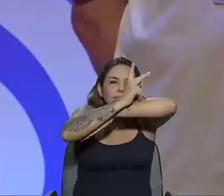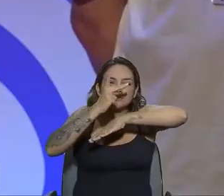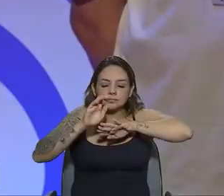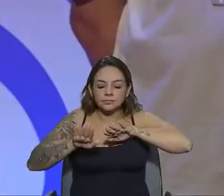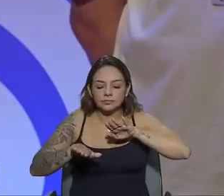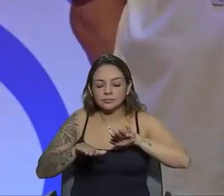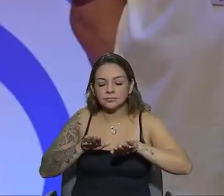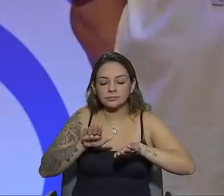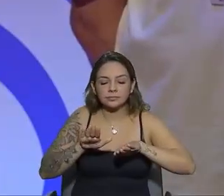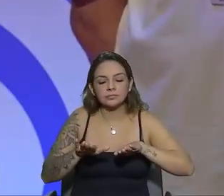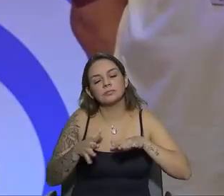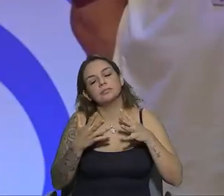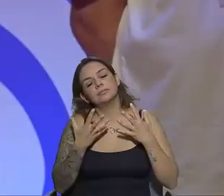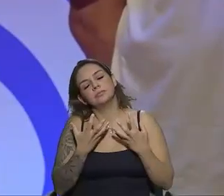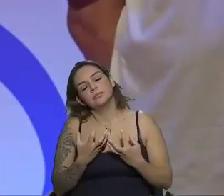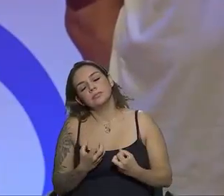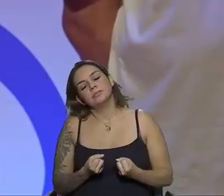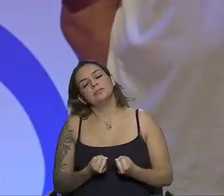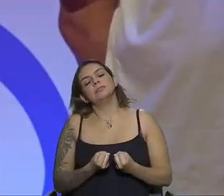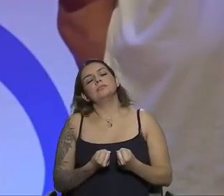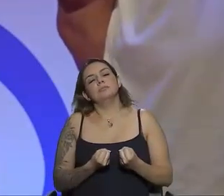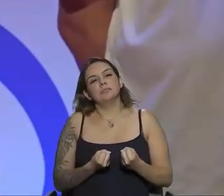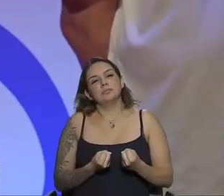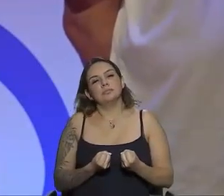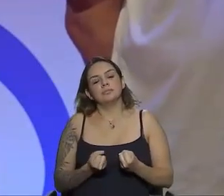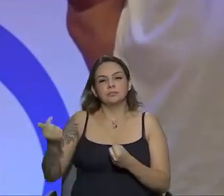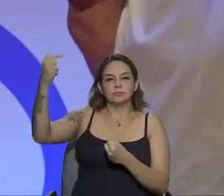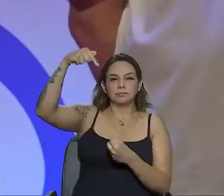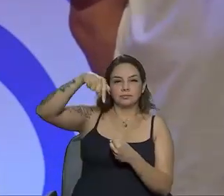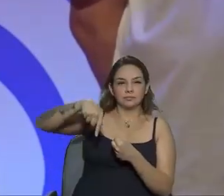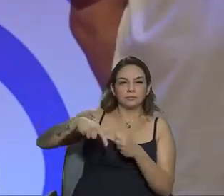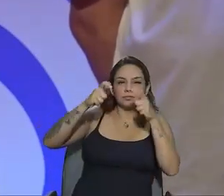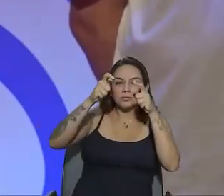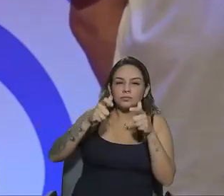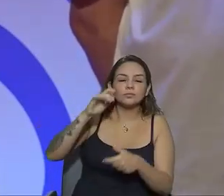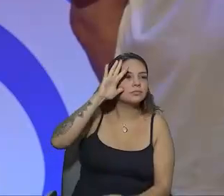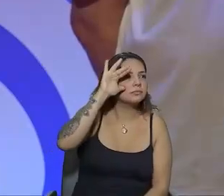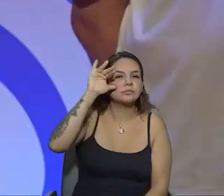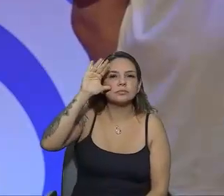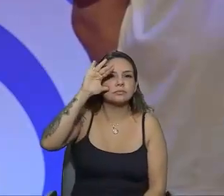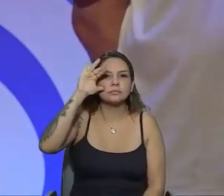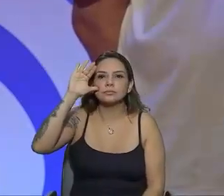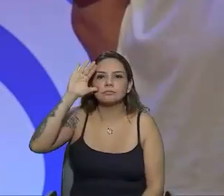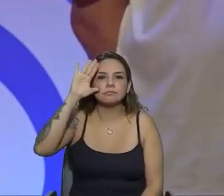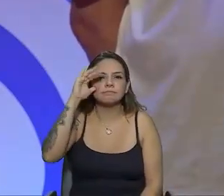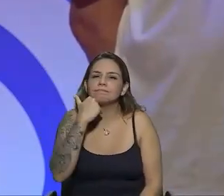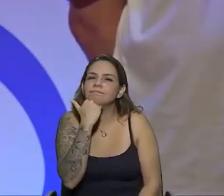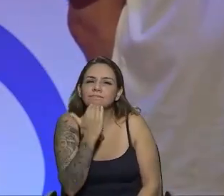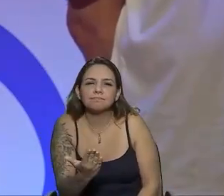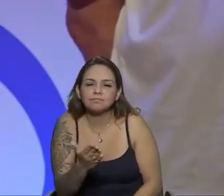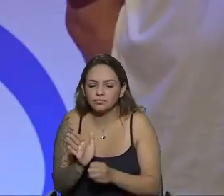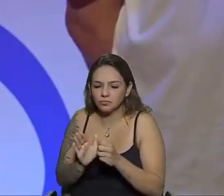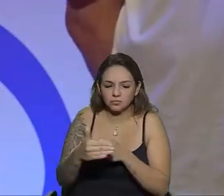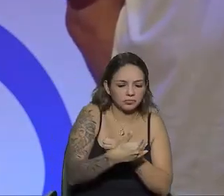cujo comprimento lhe vai até as orelhas. Ela traja vestido midi, estampado em tons de verde, marrom, laranja e vermelho. Usa